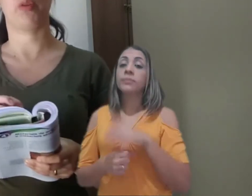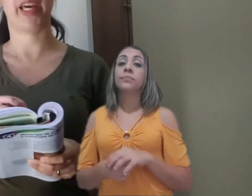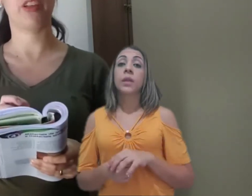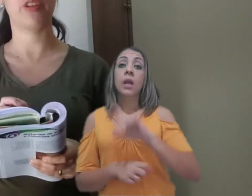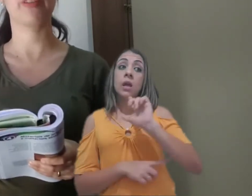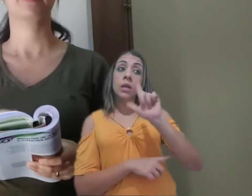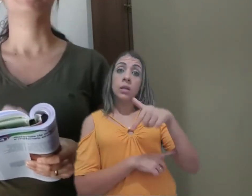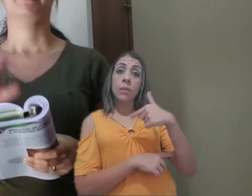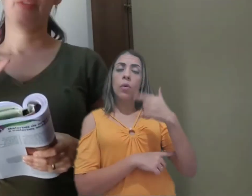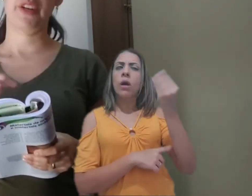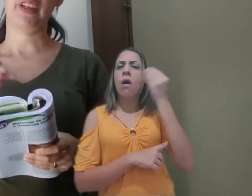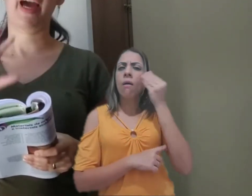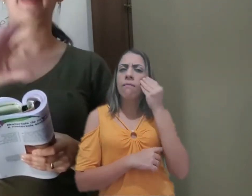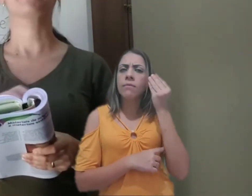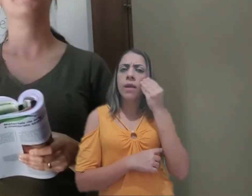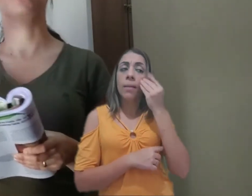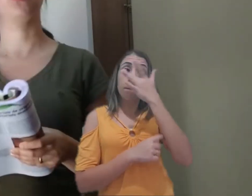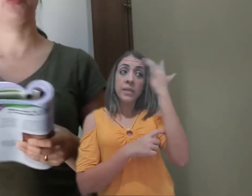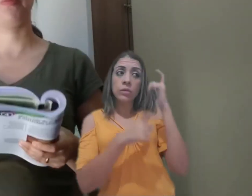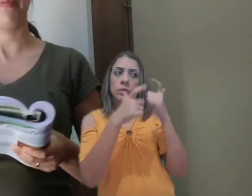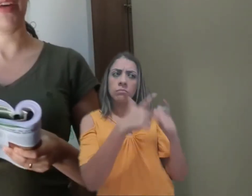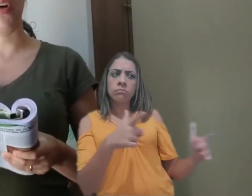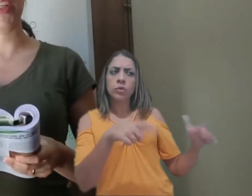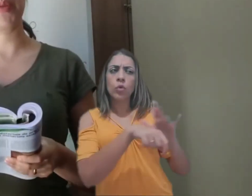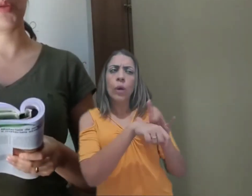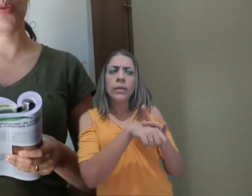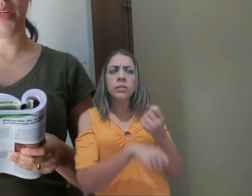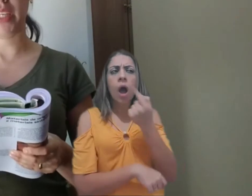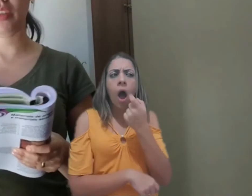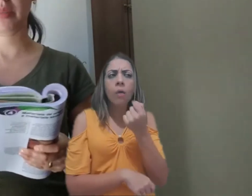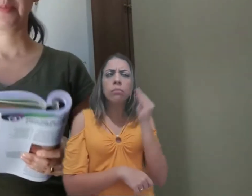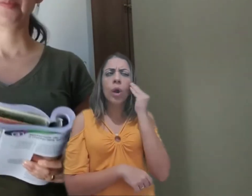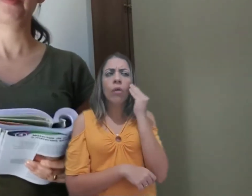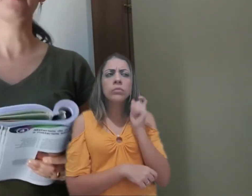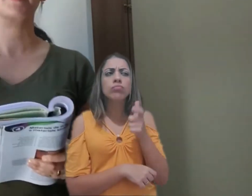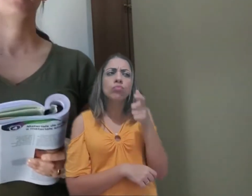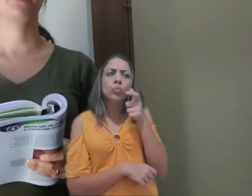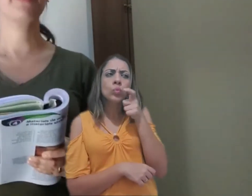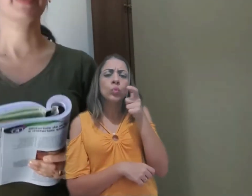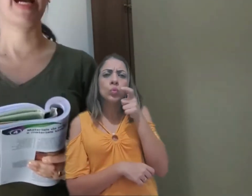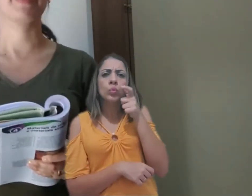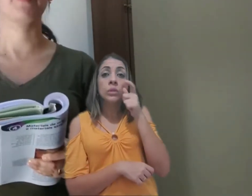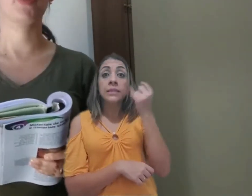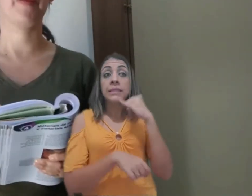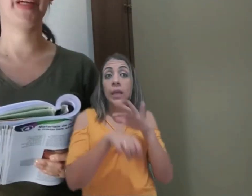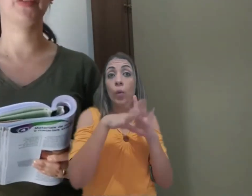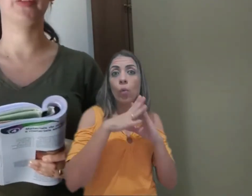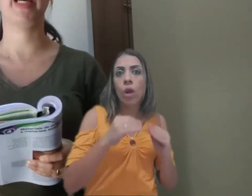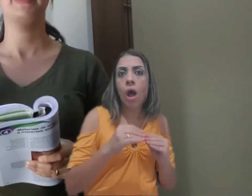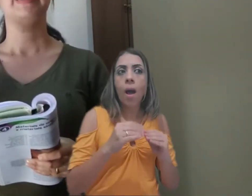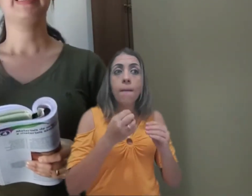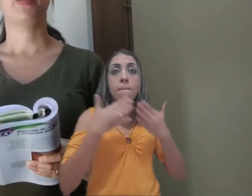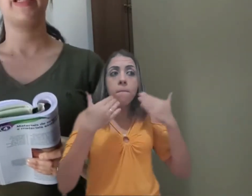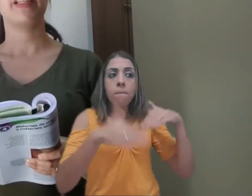pessoas doentes. Foi eficaz? Testa num número maior de pessoas doentes. Foi eficaz esse medicamento,